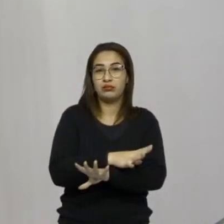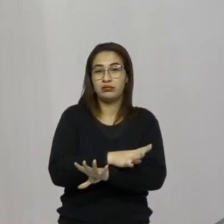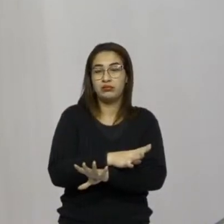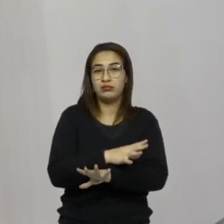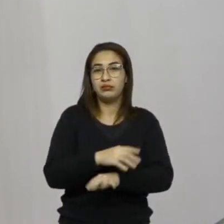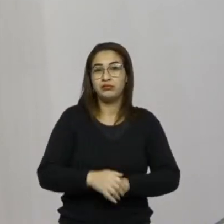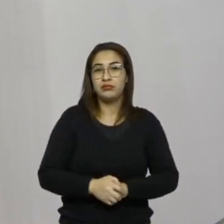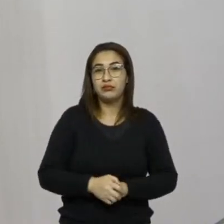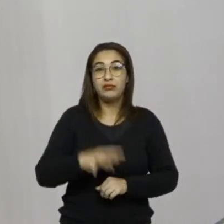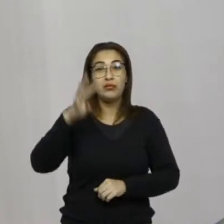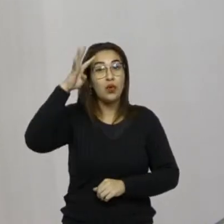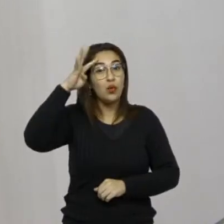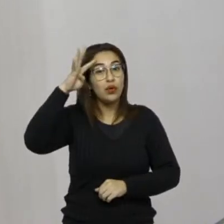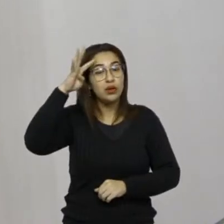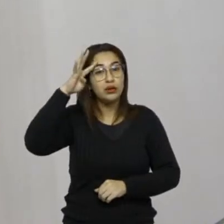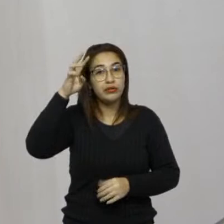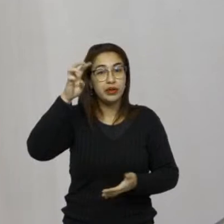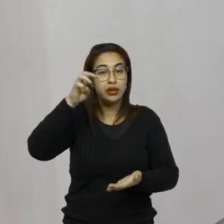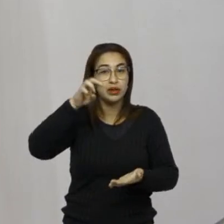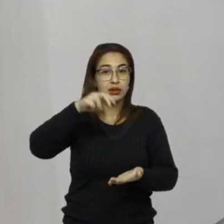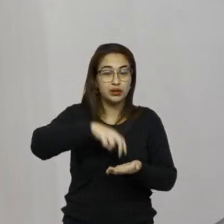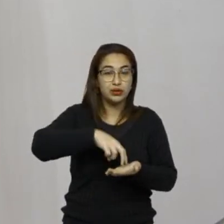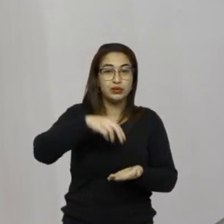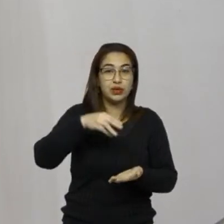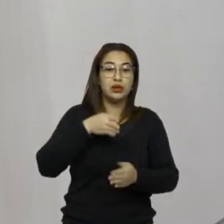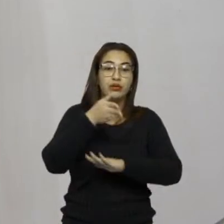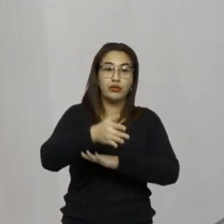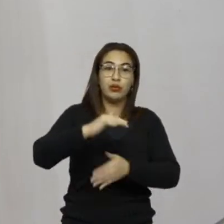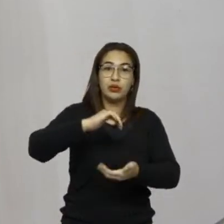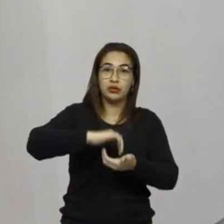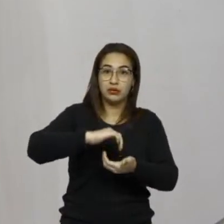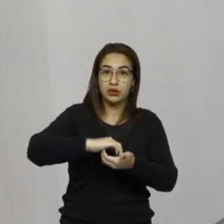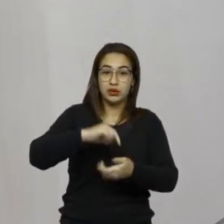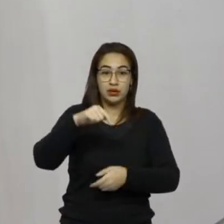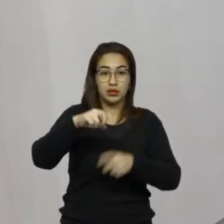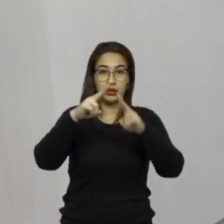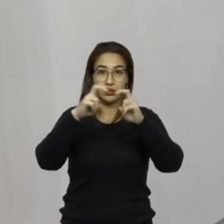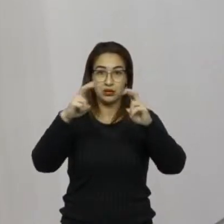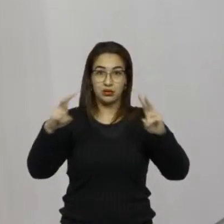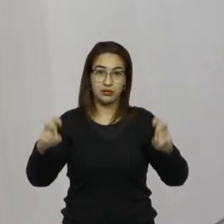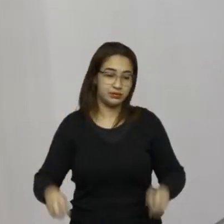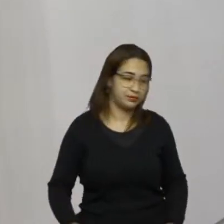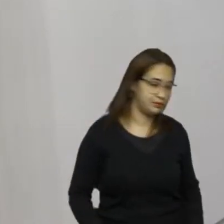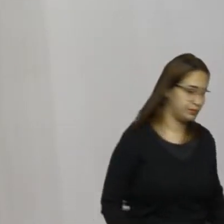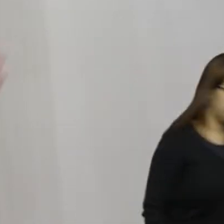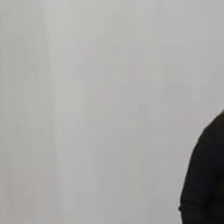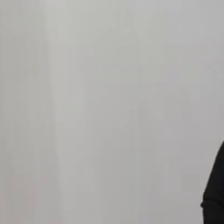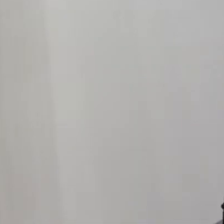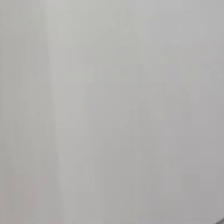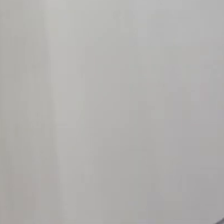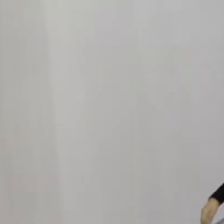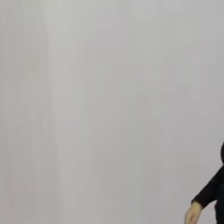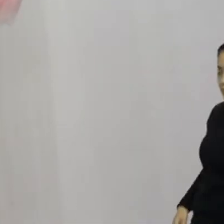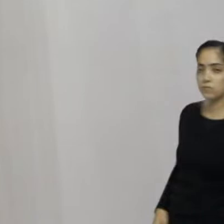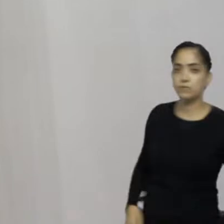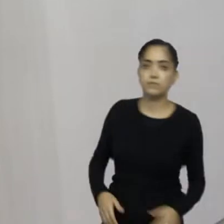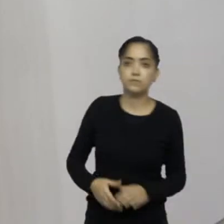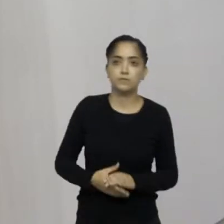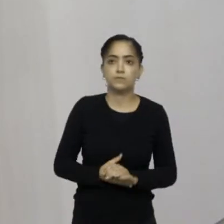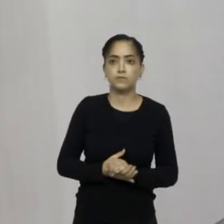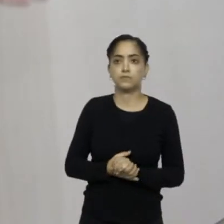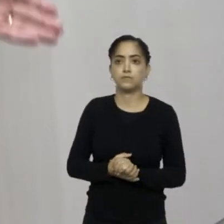eu, quarta-feira de manhã, fui para a Defesa Civil aqui em Florianópolis, reunimos todos os